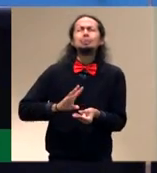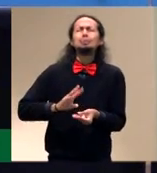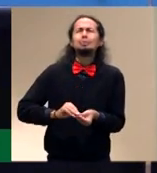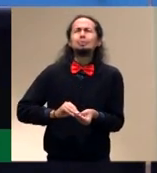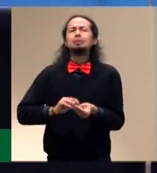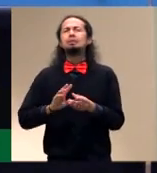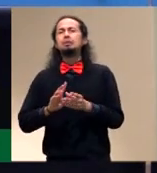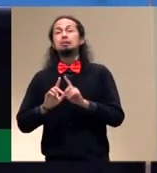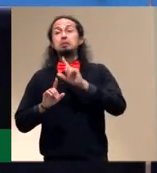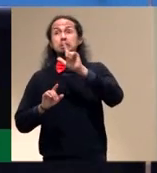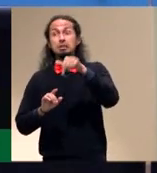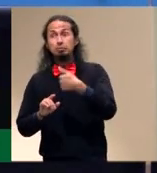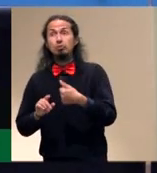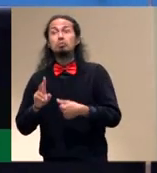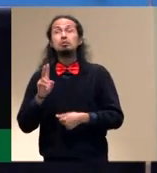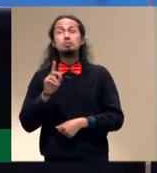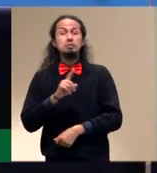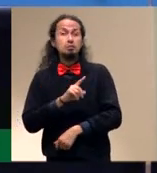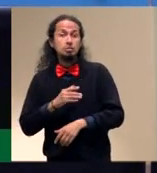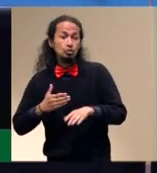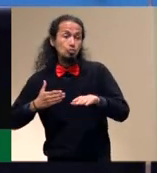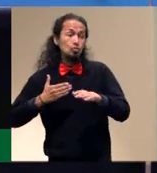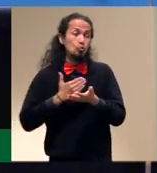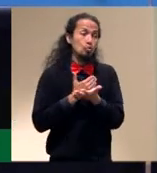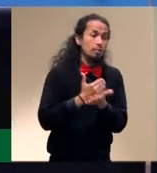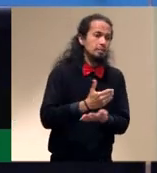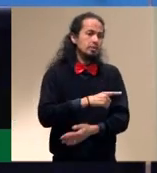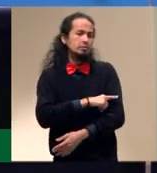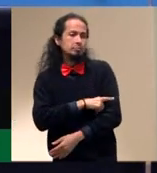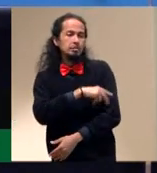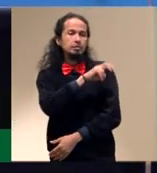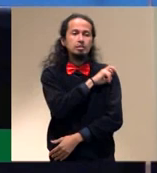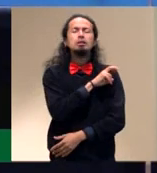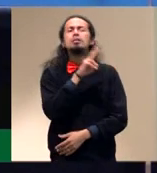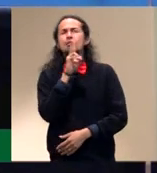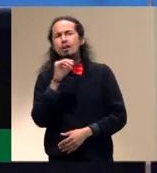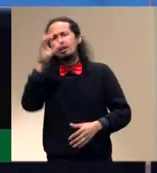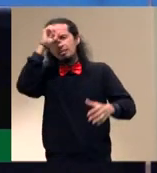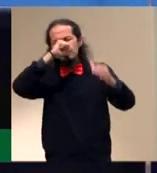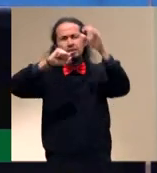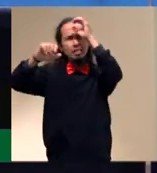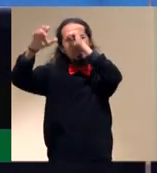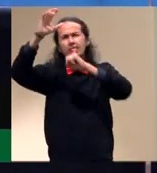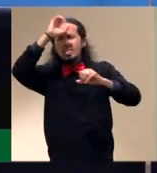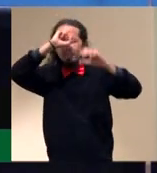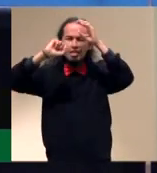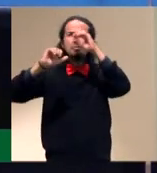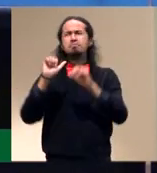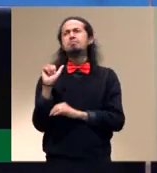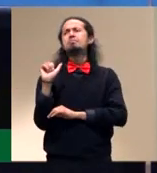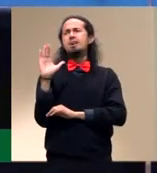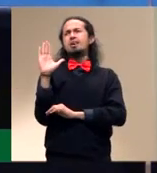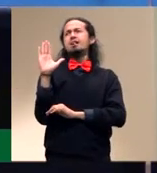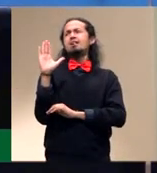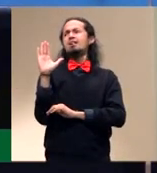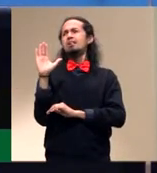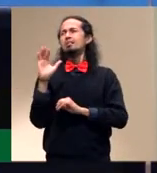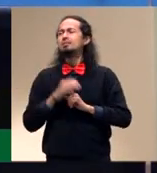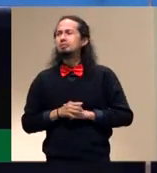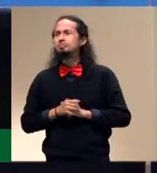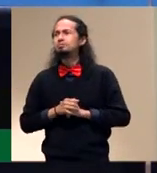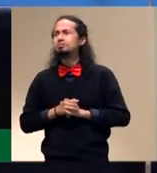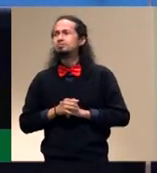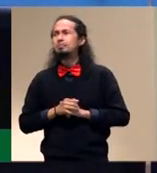iniciais, ele vai aprender isso melhor. Agora é só uma noção. Mas vejam aqui, esse